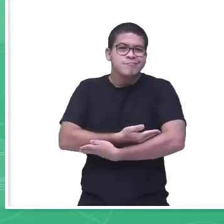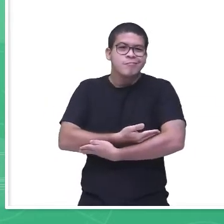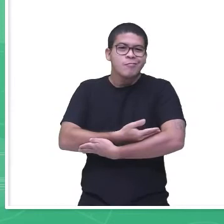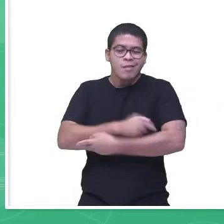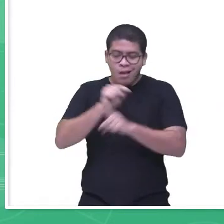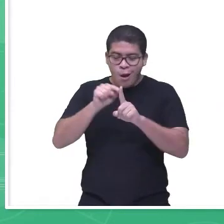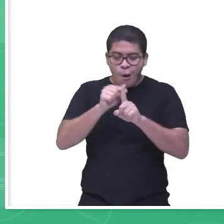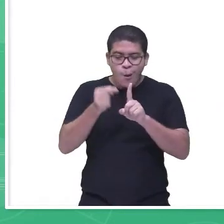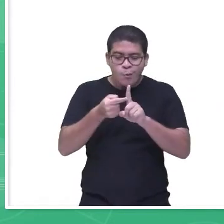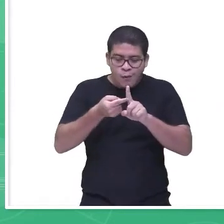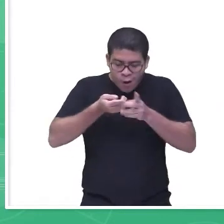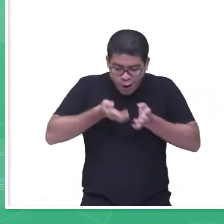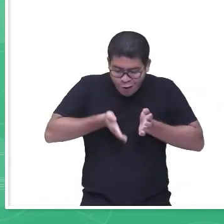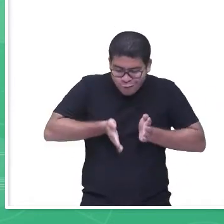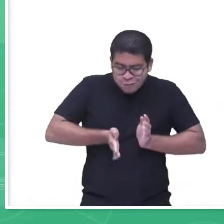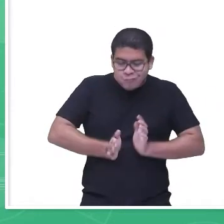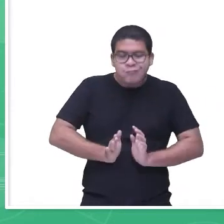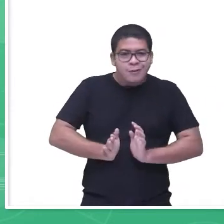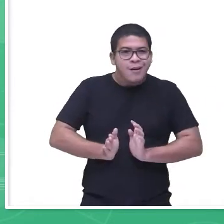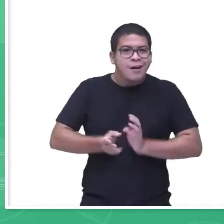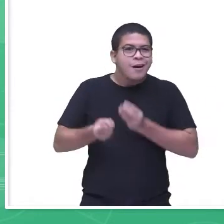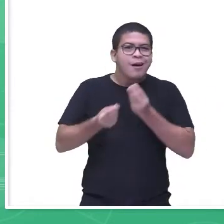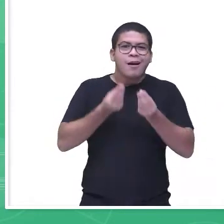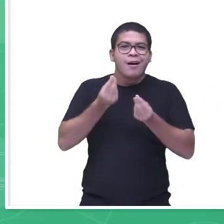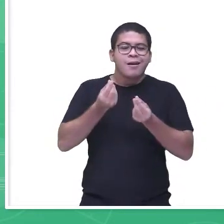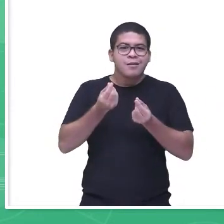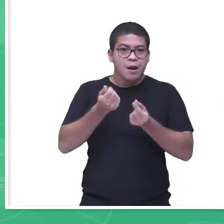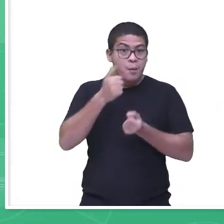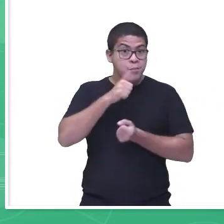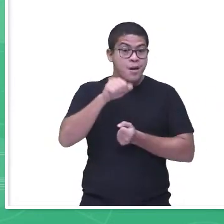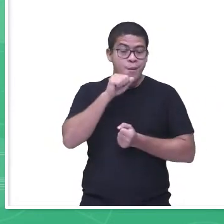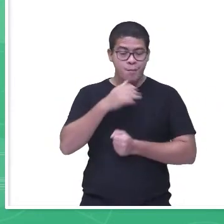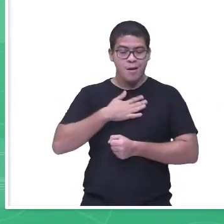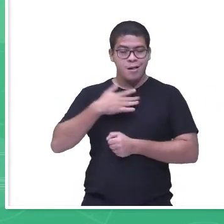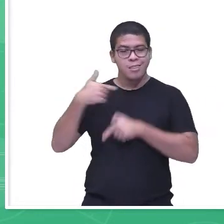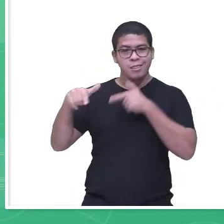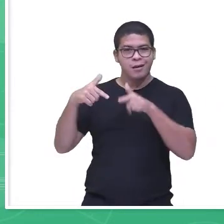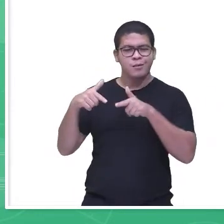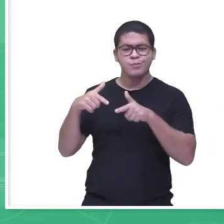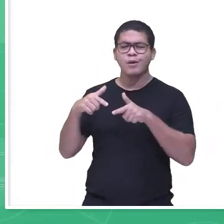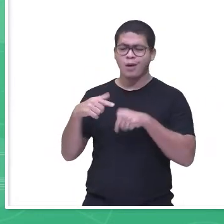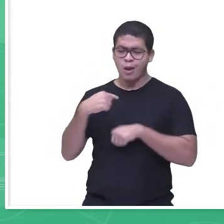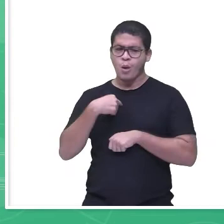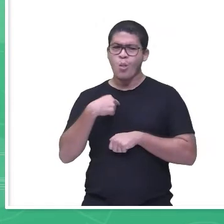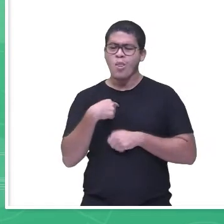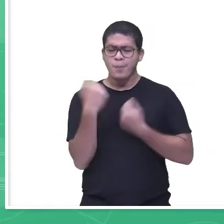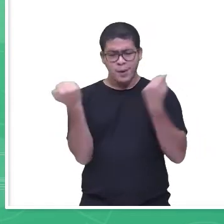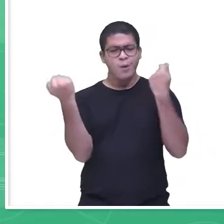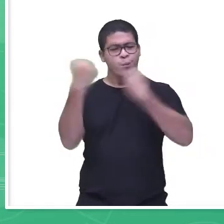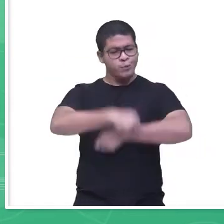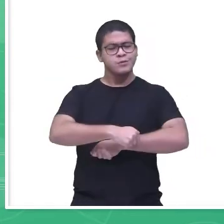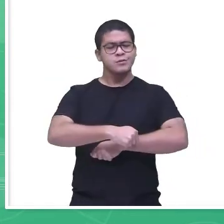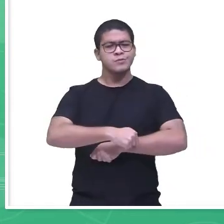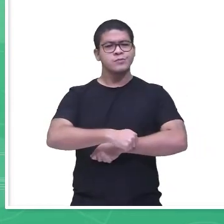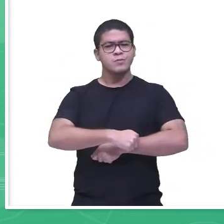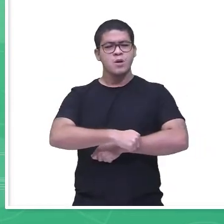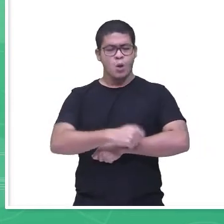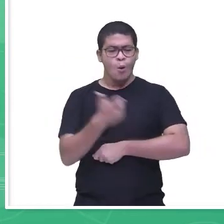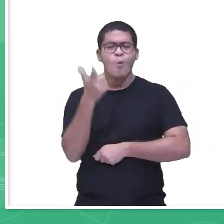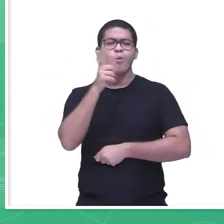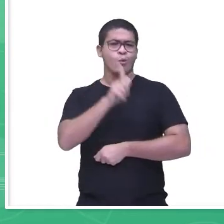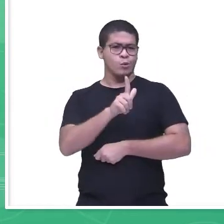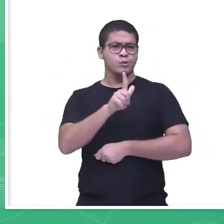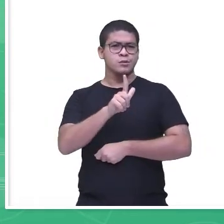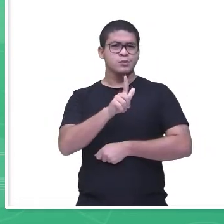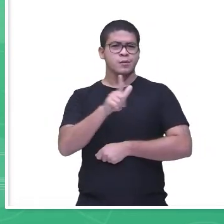mulher. Então minha mãe dava vida. E o que eu quero fazer? Mostrar também, tirar de dentro do meu estudante, do